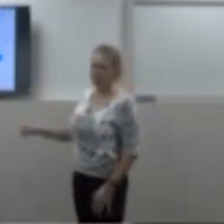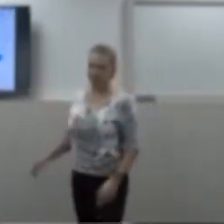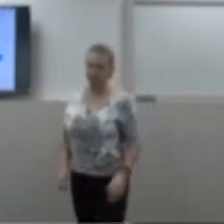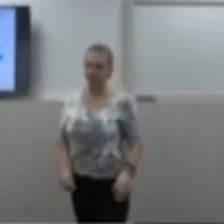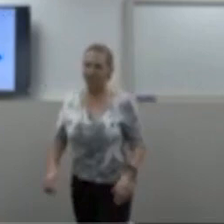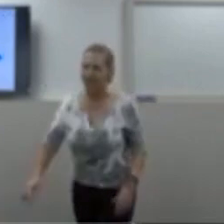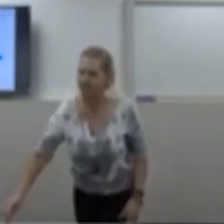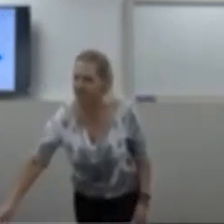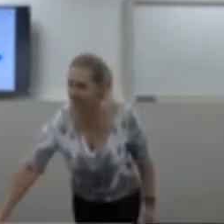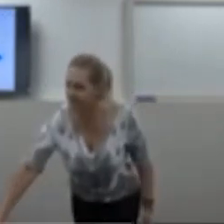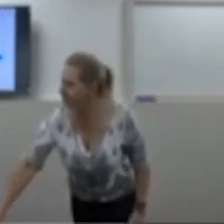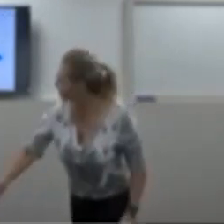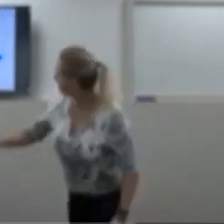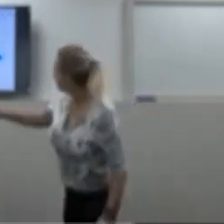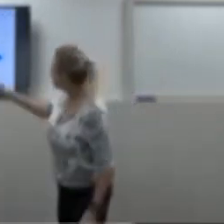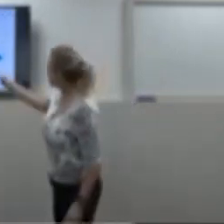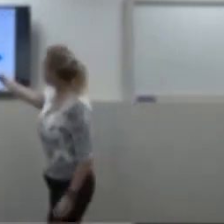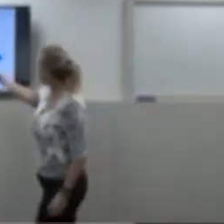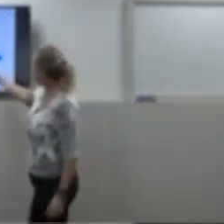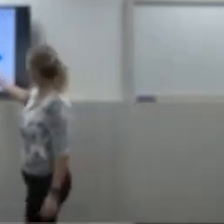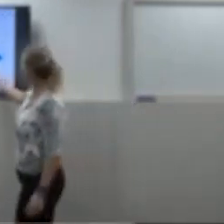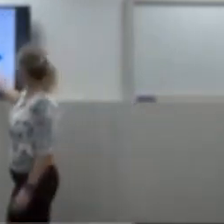Nesse slide aqui, numerais,